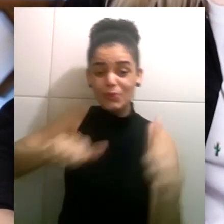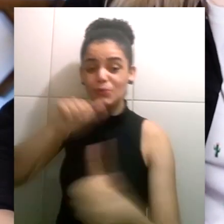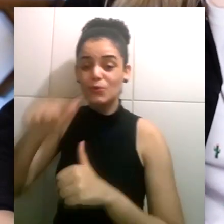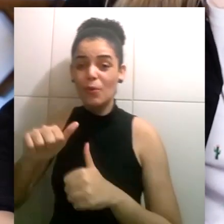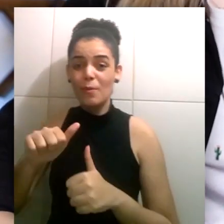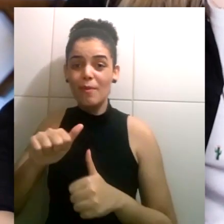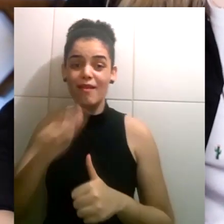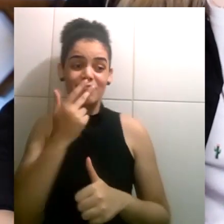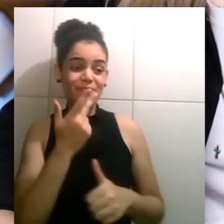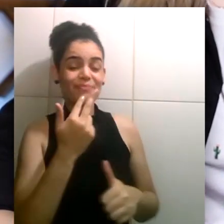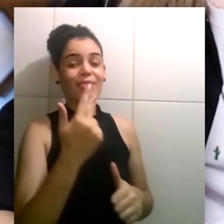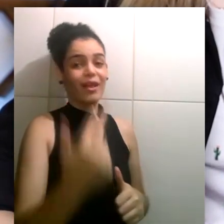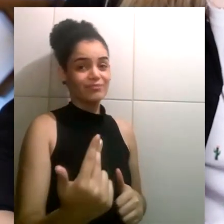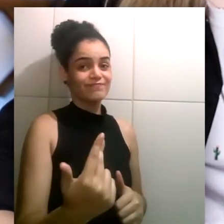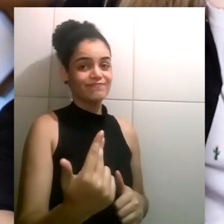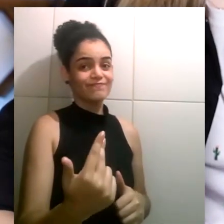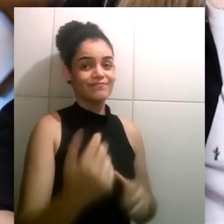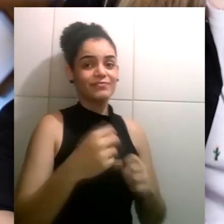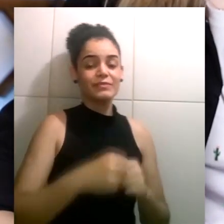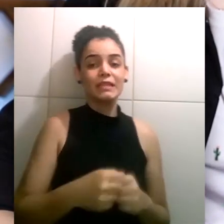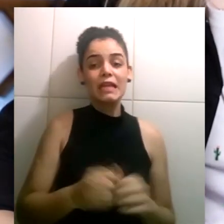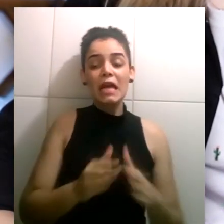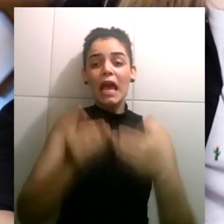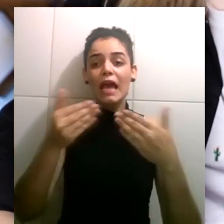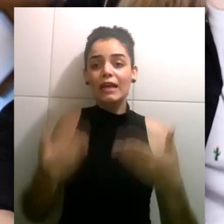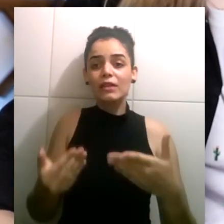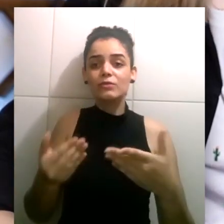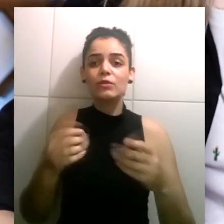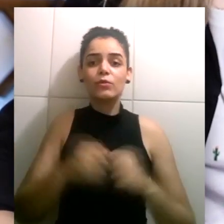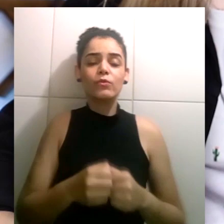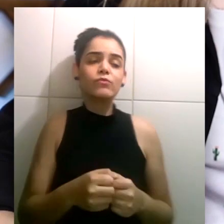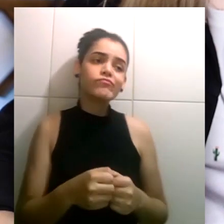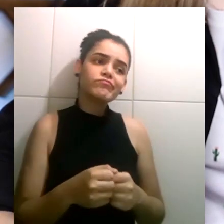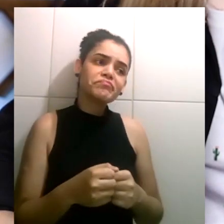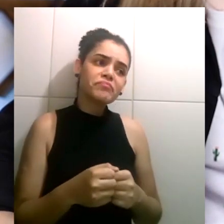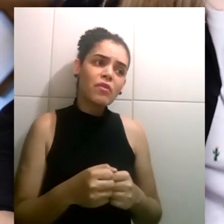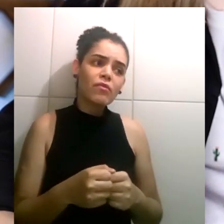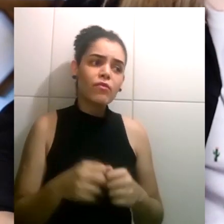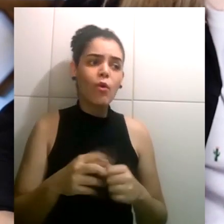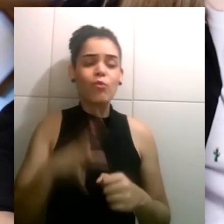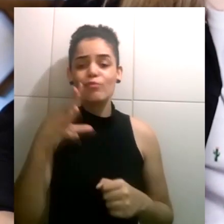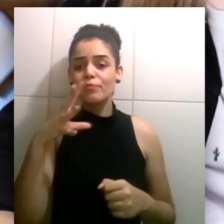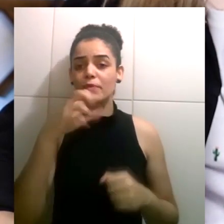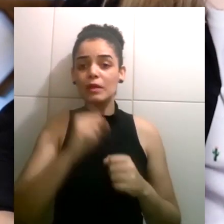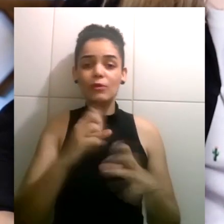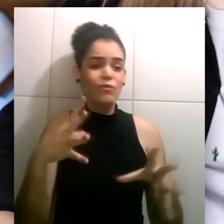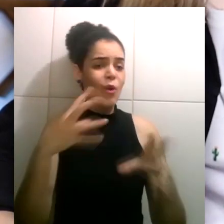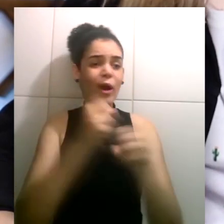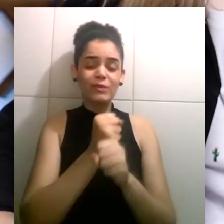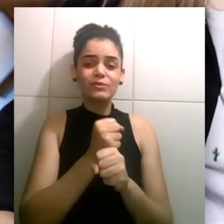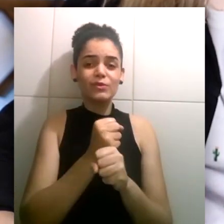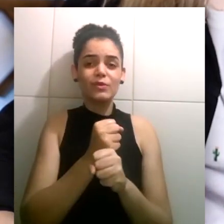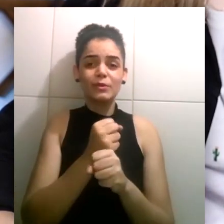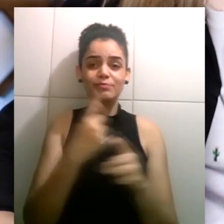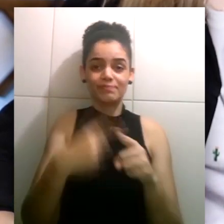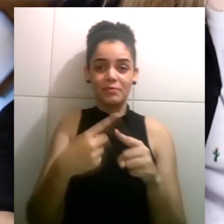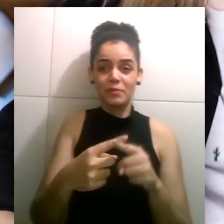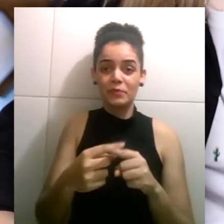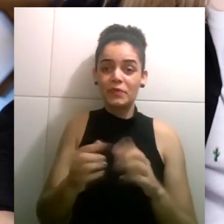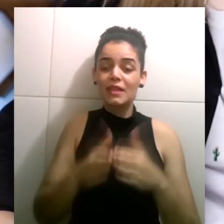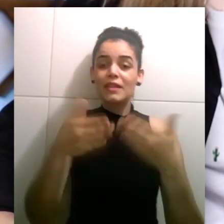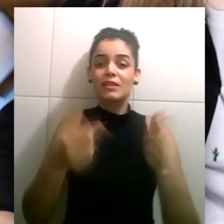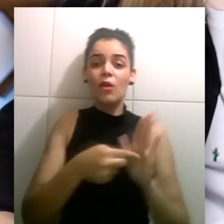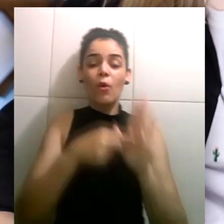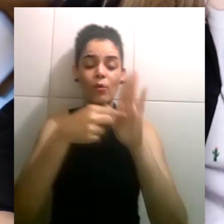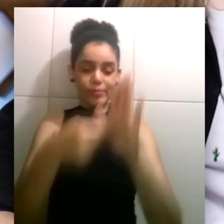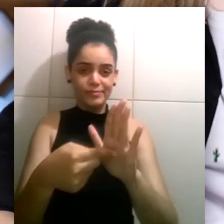assim: na realidade, conheço, vou contactar meus amigos e, né, te dou um alô. E daí acabou que, olha que incrível,